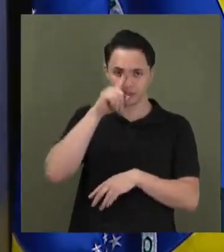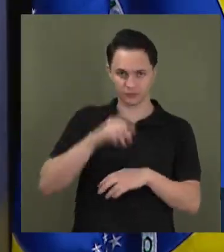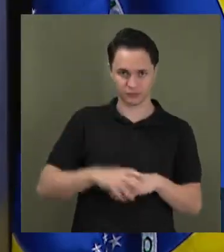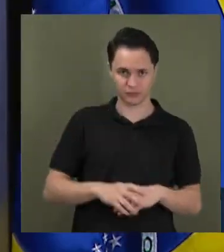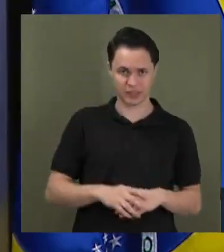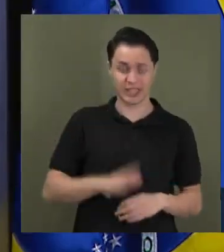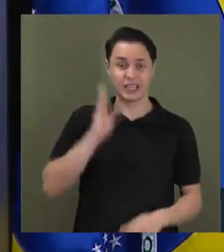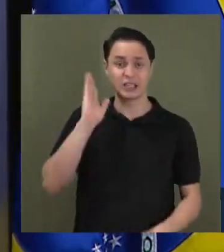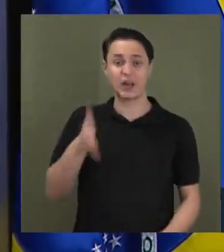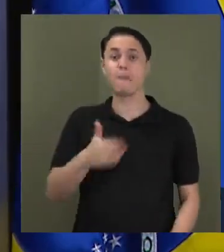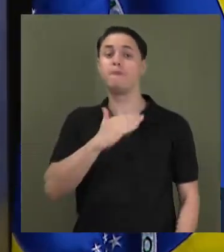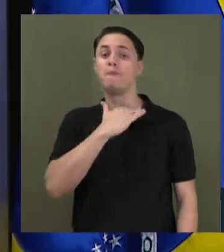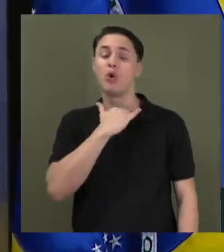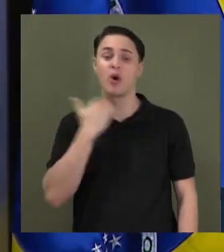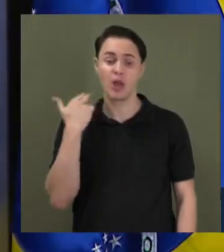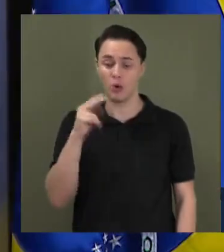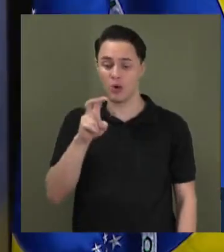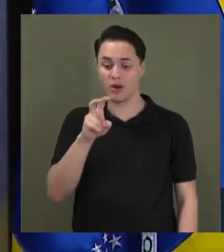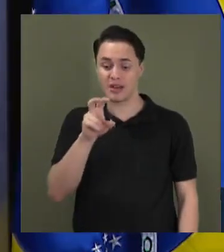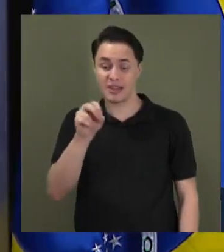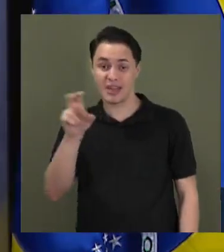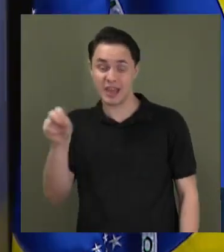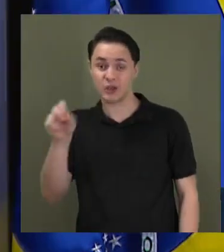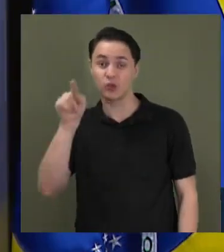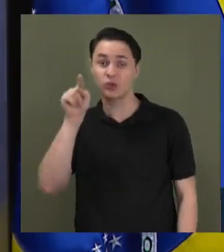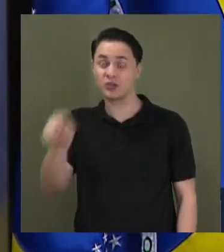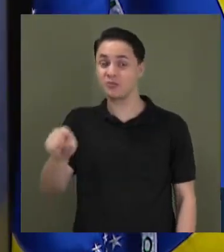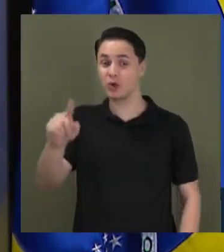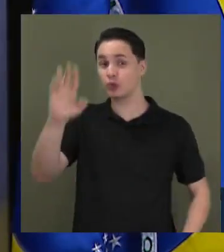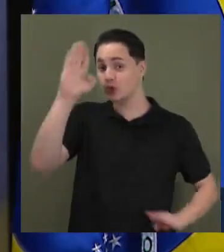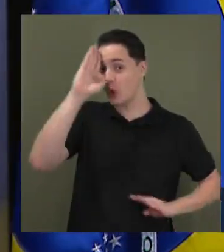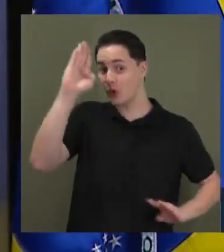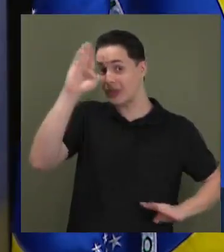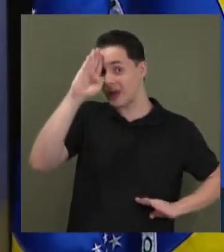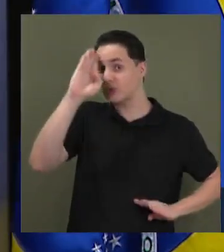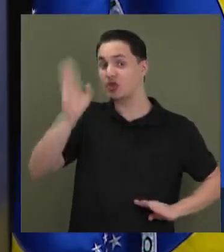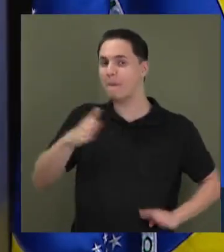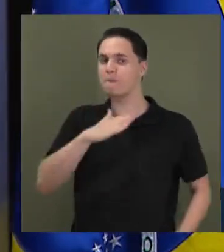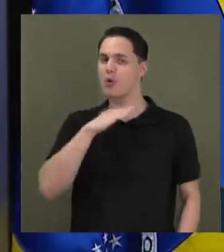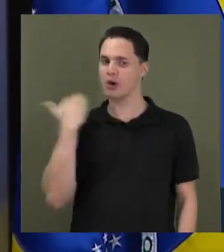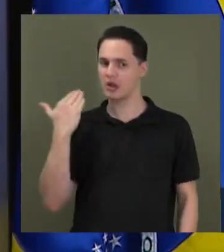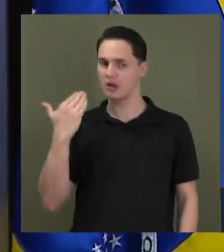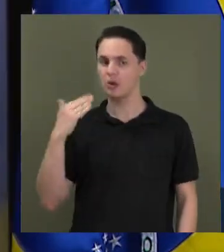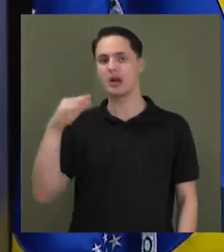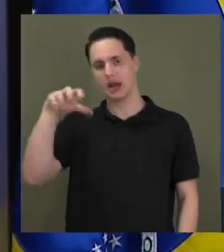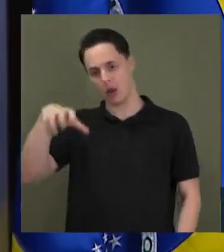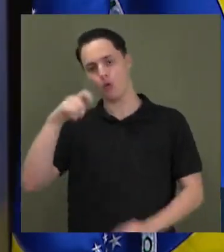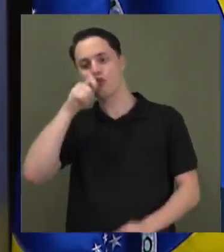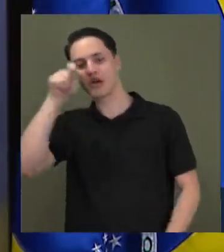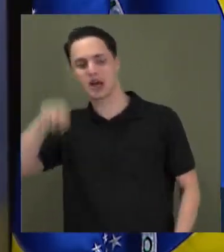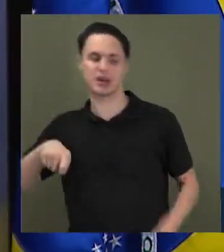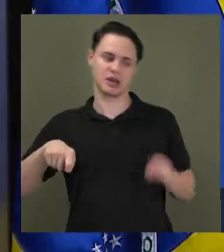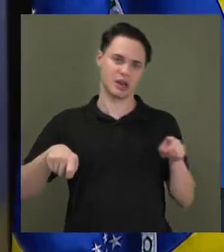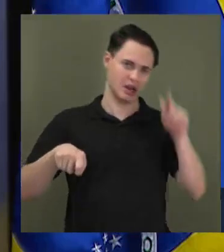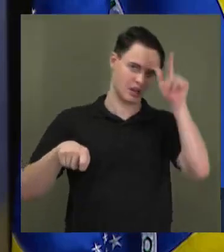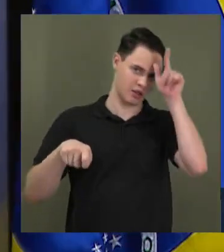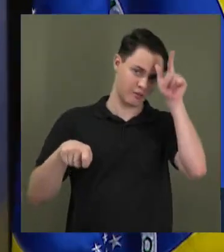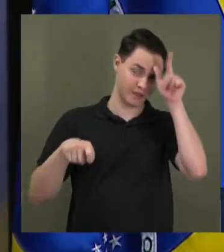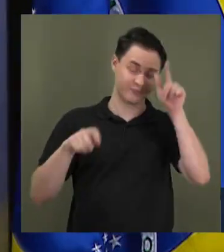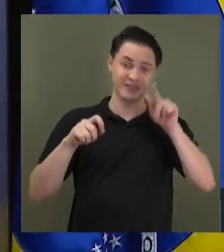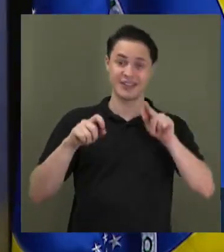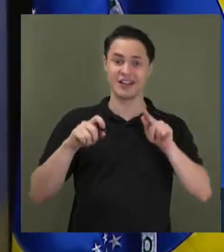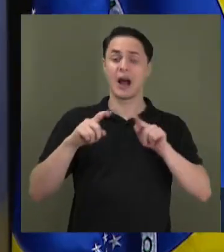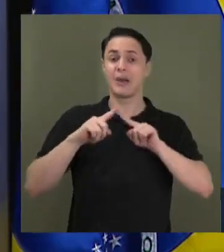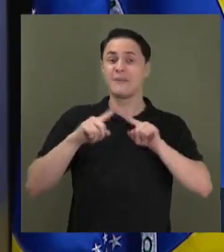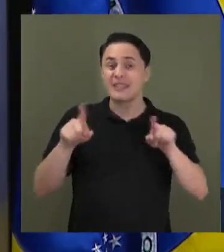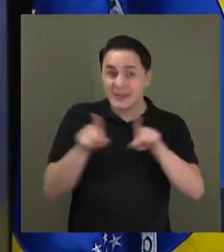mil soldados de ambos os lados. Olha que tragédia humanitária. Mas os impactos econômicos dessa